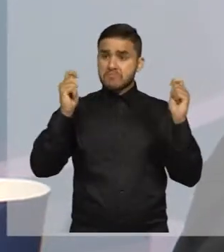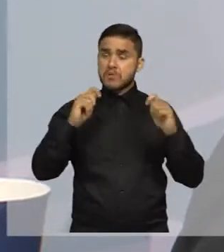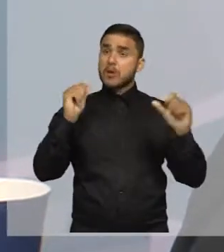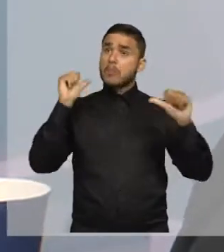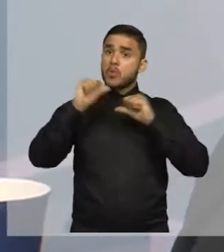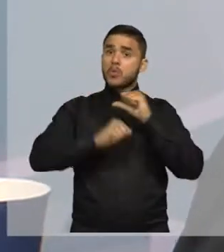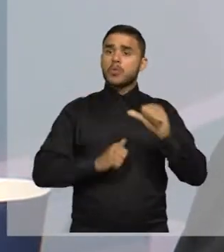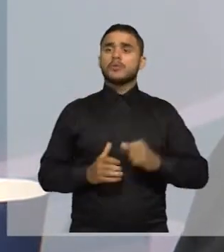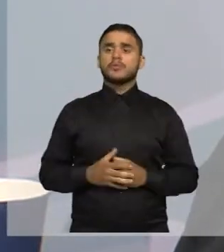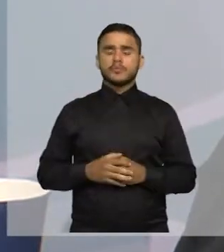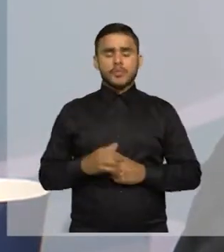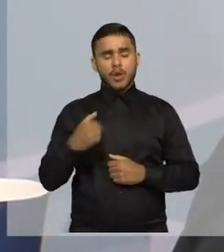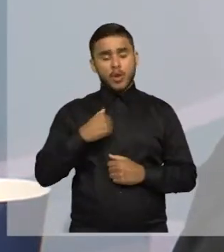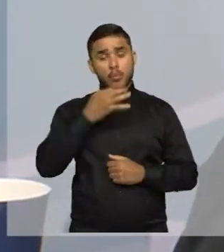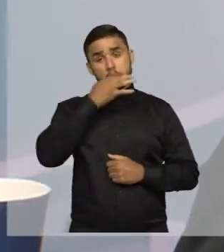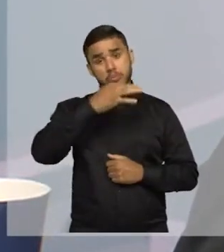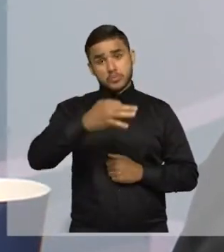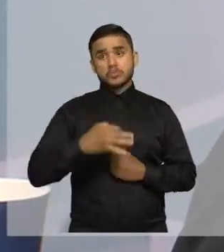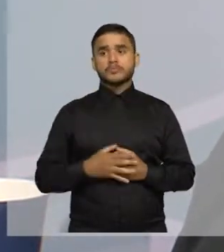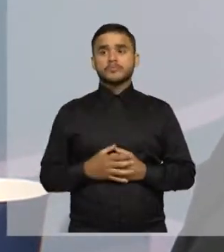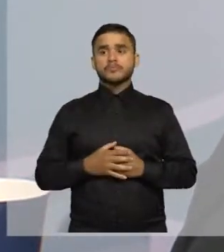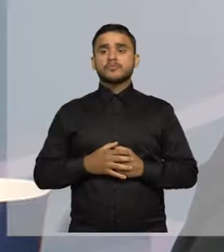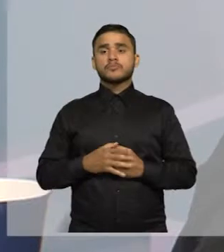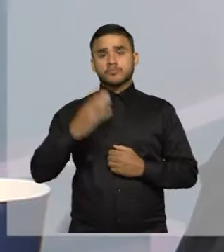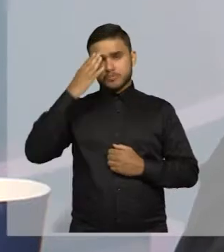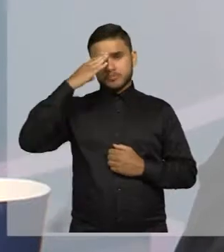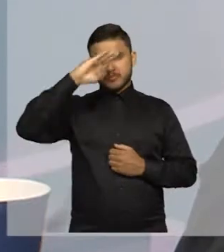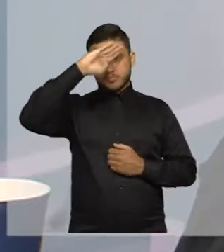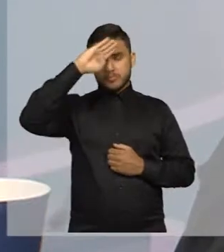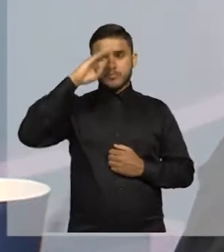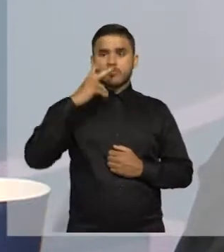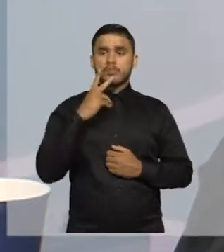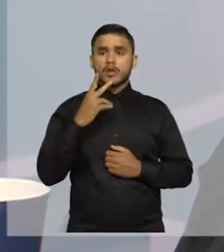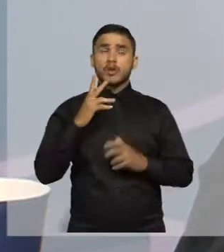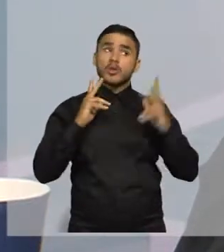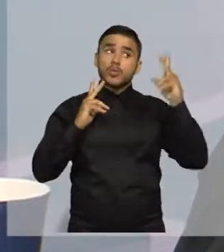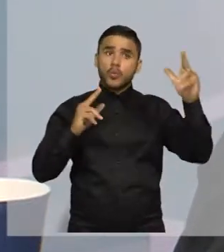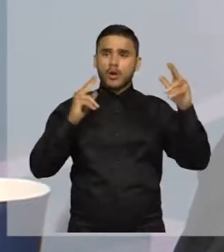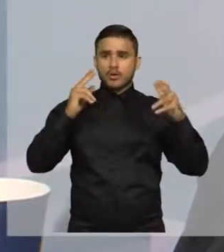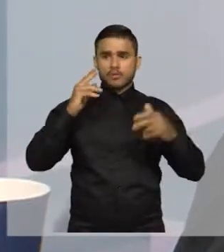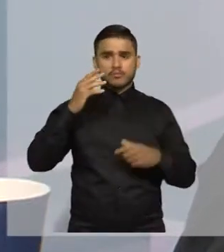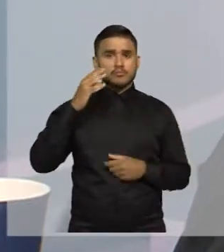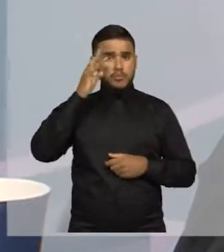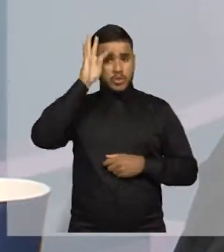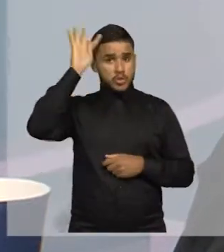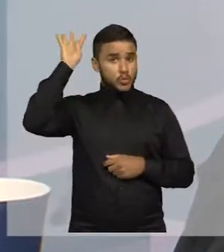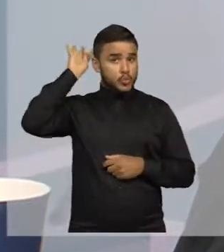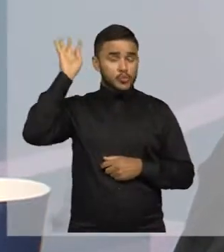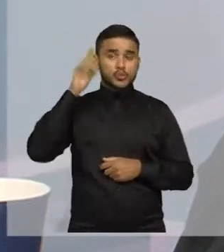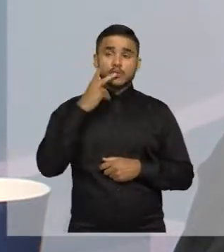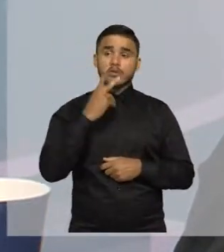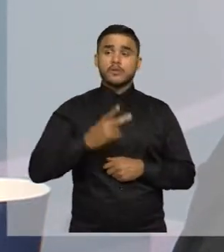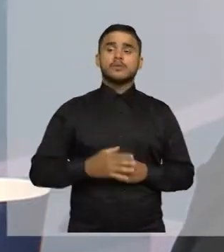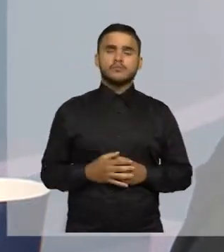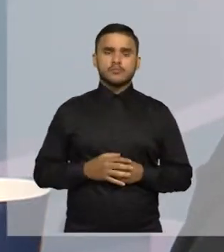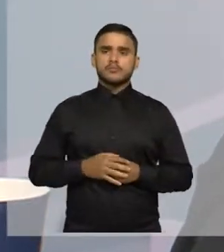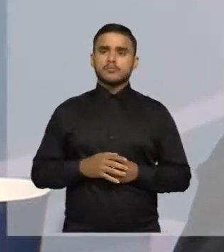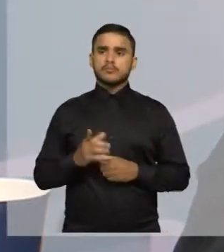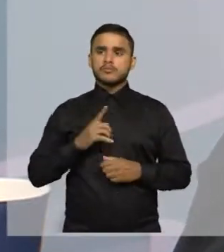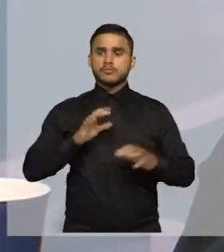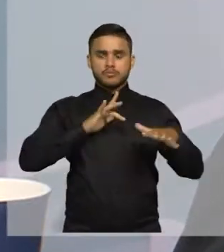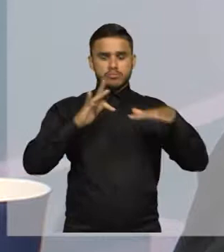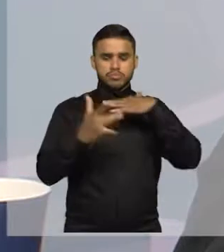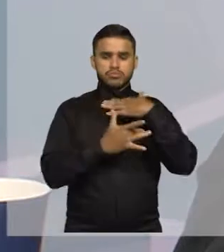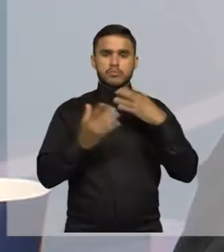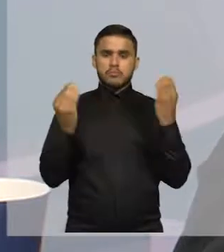isso, teria que negociar. Agora eu tenho a impressão, Arnaldo, que ele vai fazer o que vem fazendo o Trump, ele vai tentar administrar através das